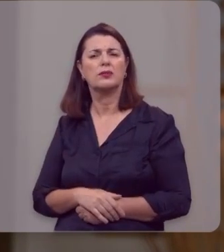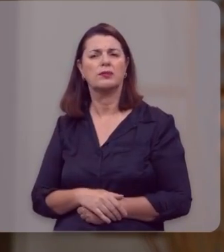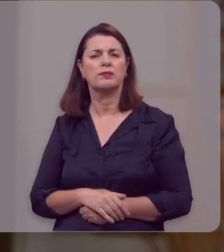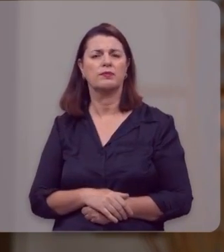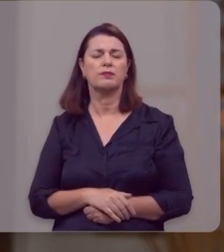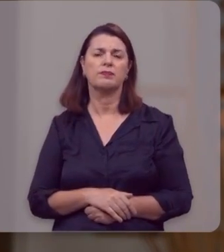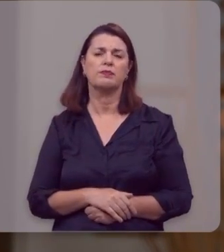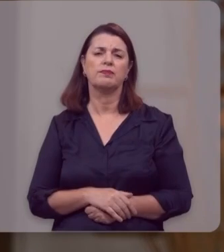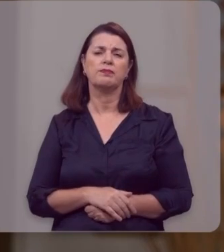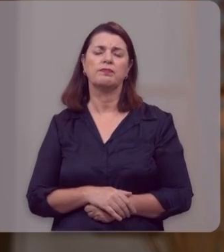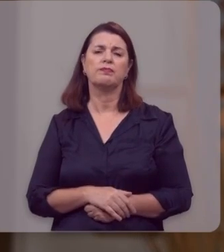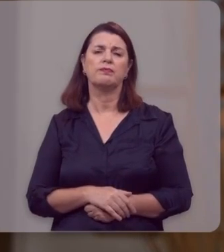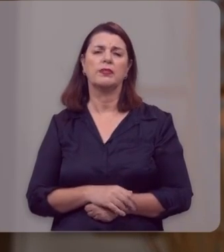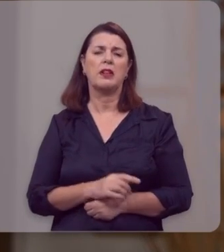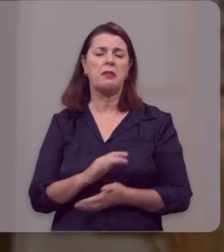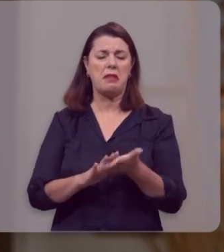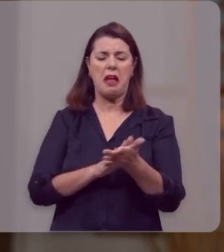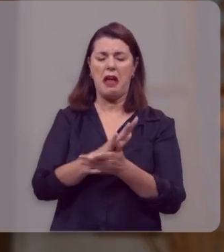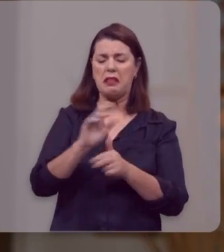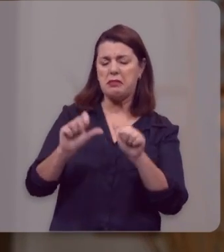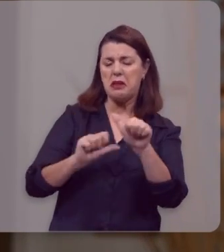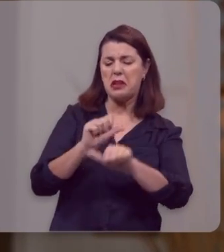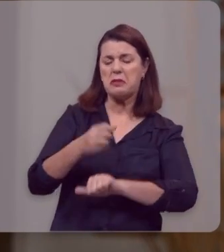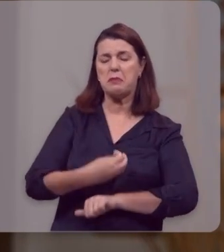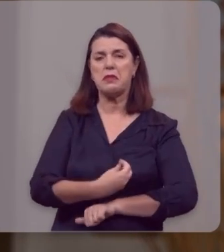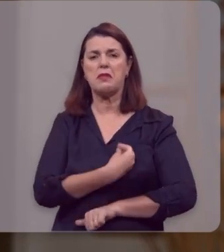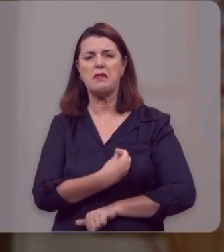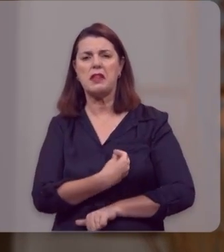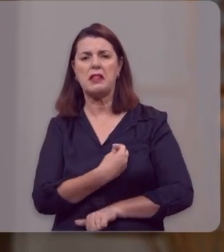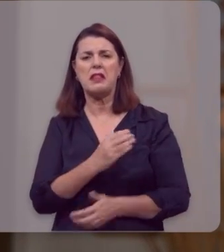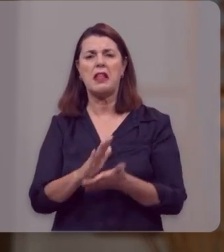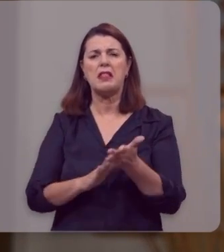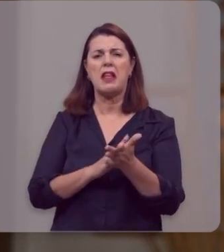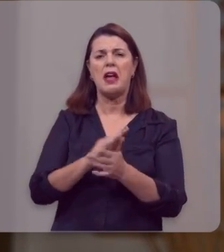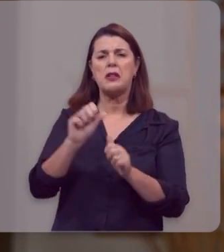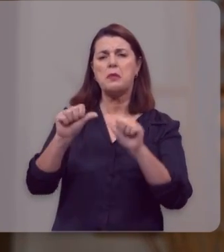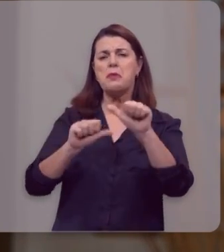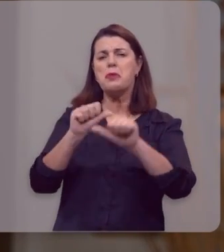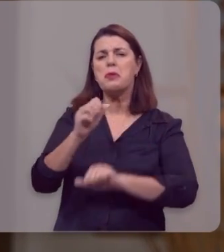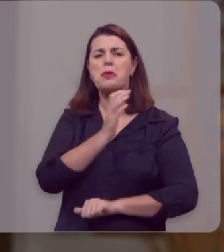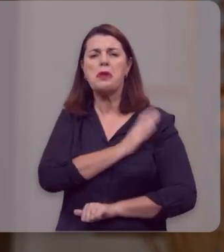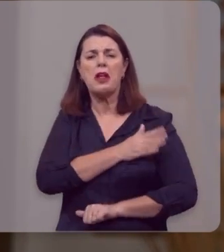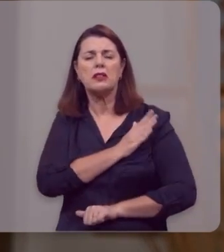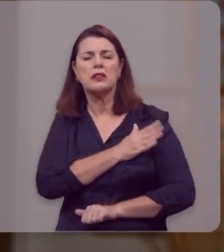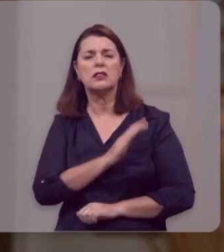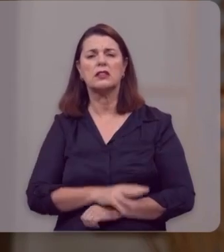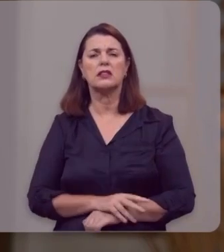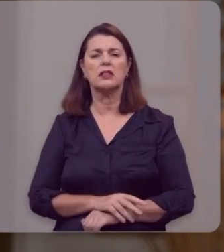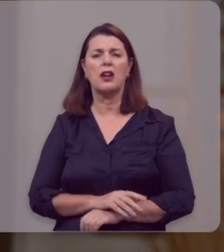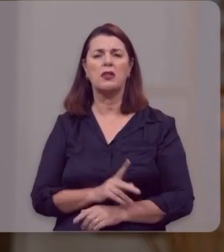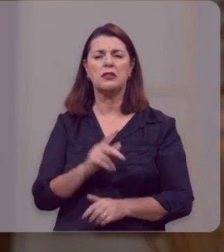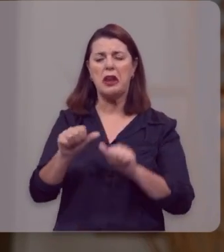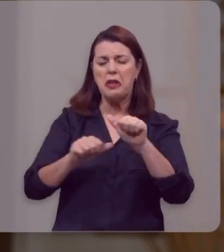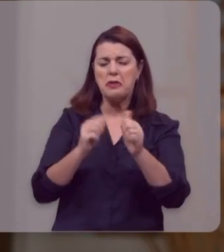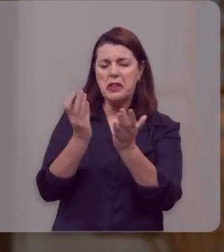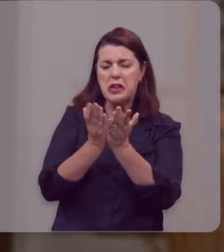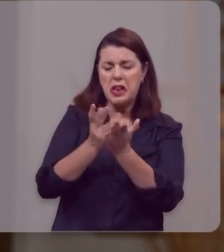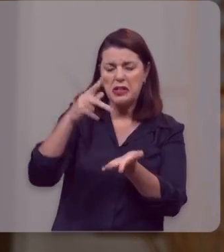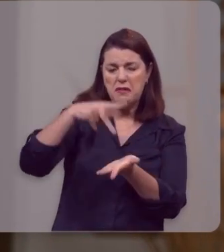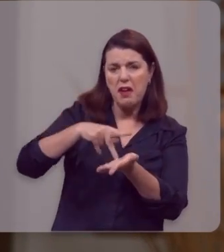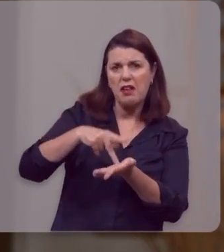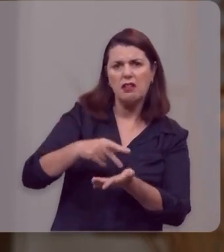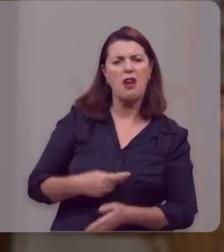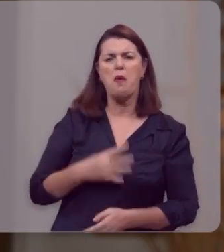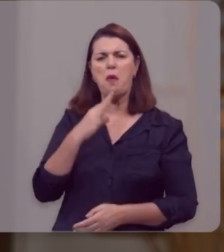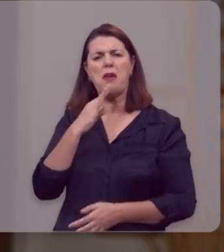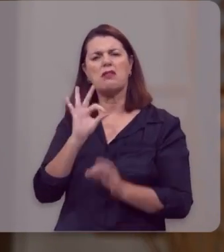nomenclatural, sem transformação da vida, sem mudança do coração, sem conversão verdadeira, sem